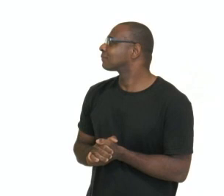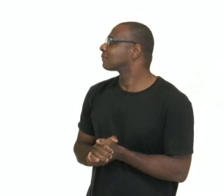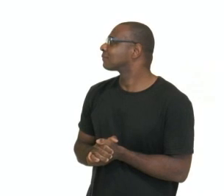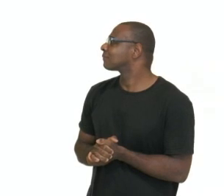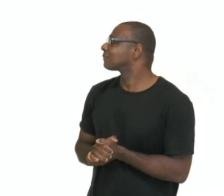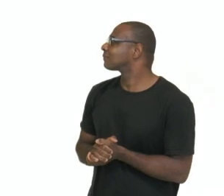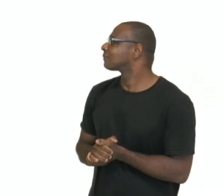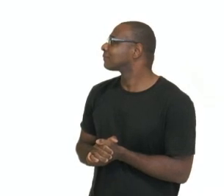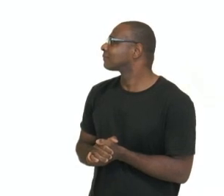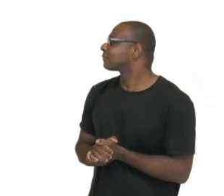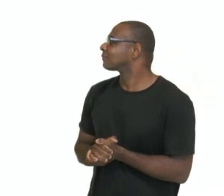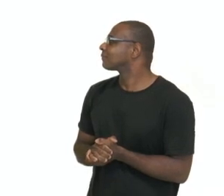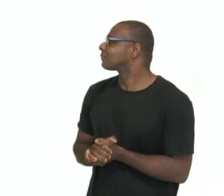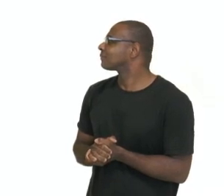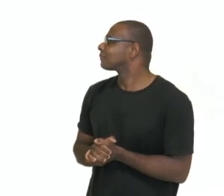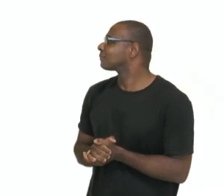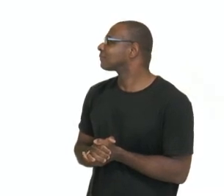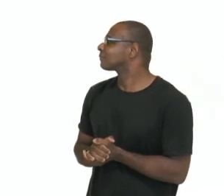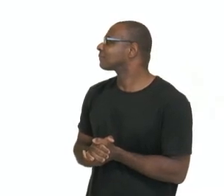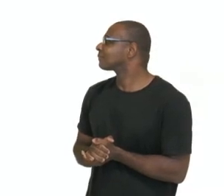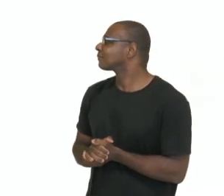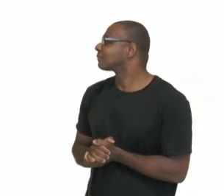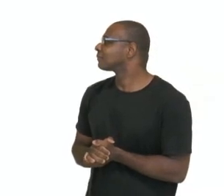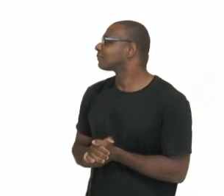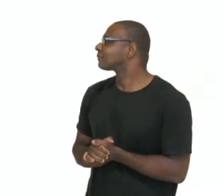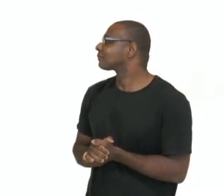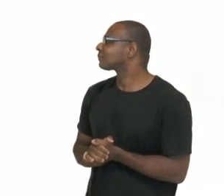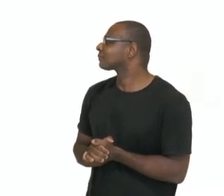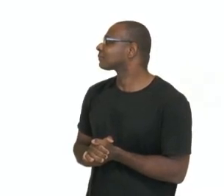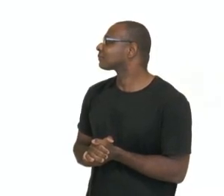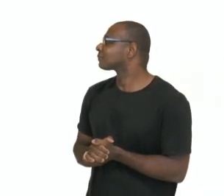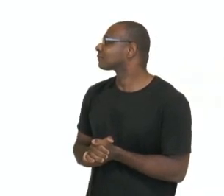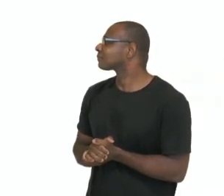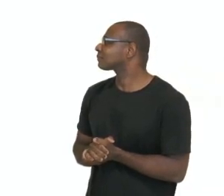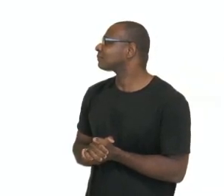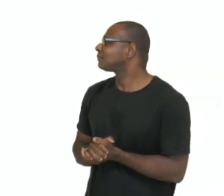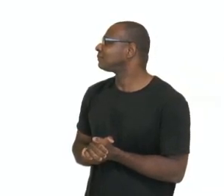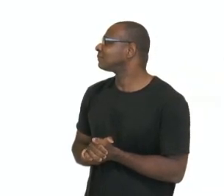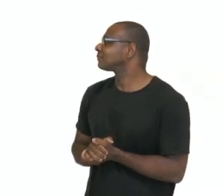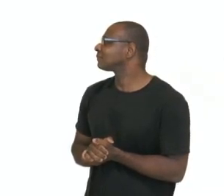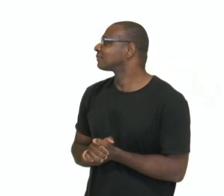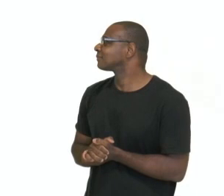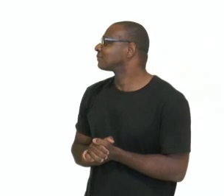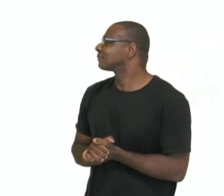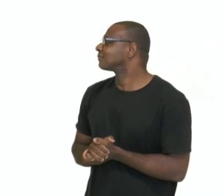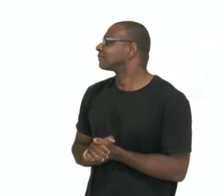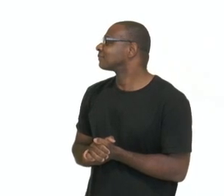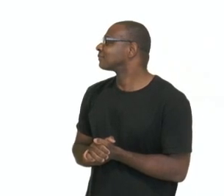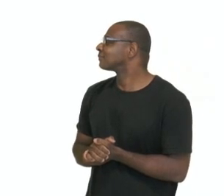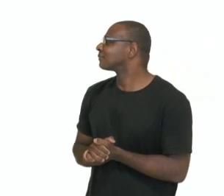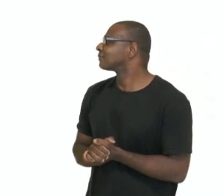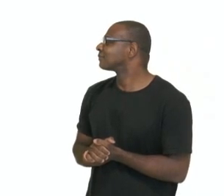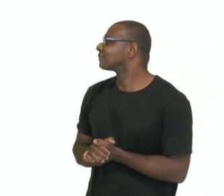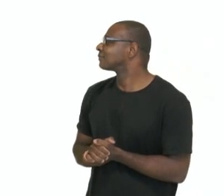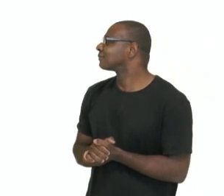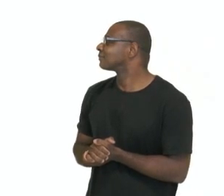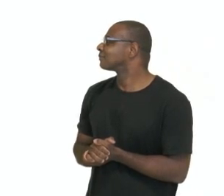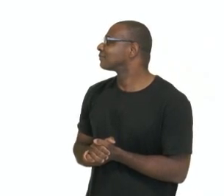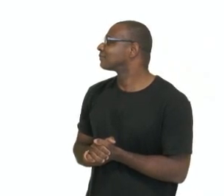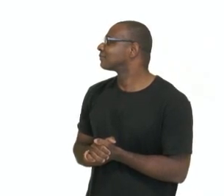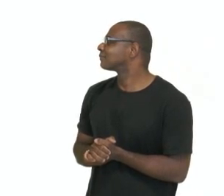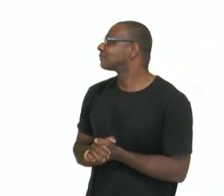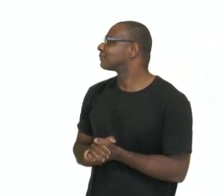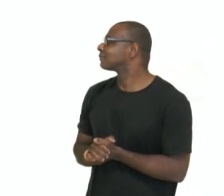barulho. Como essa menina devia nos odiar, nós que éramos imperdoavelmente bonitinhas,